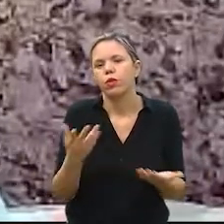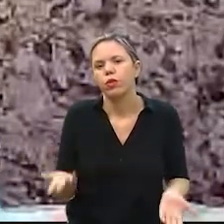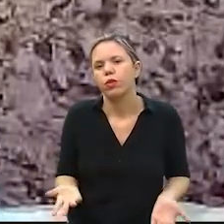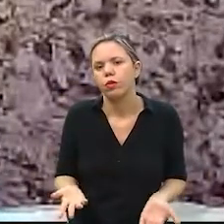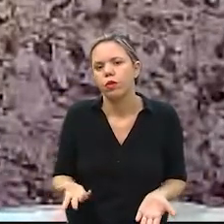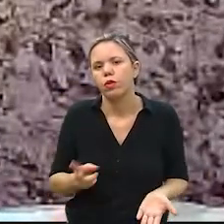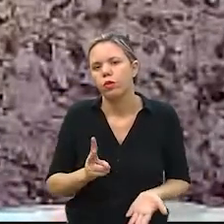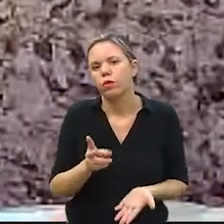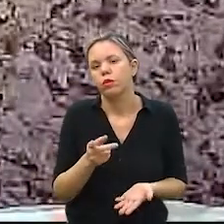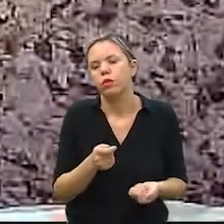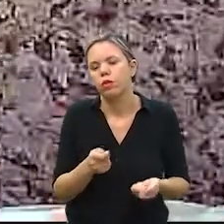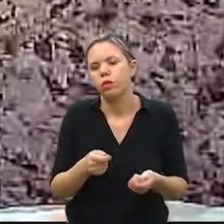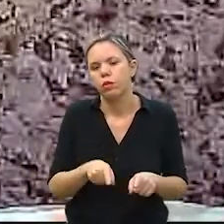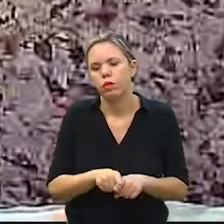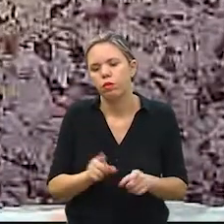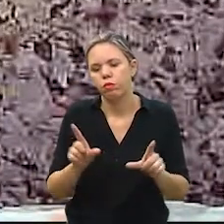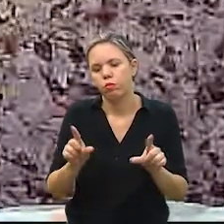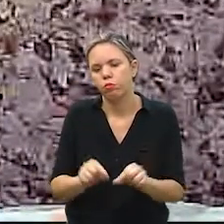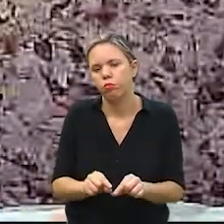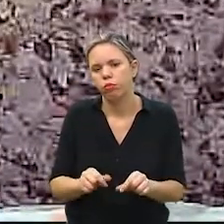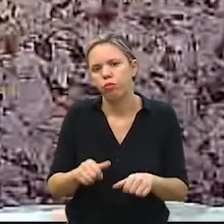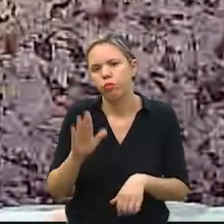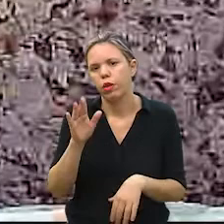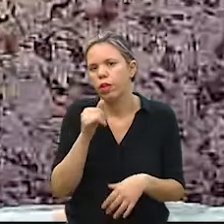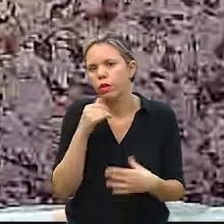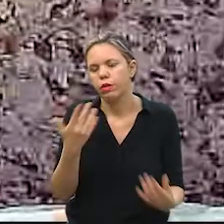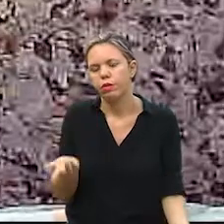se mantendo? Se a arrecadação cair um pouco mais,